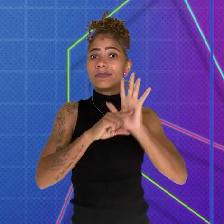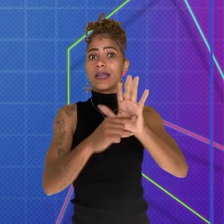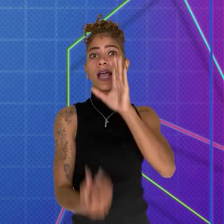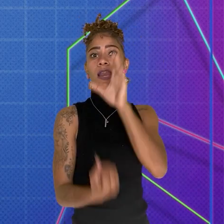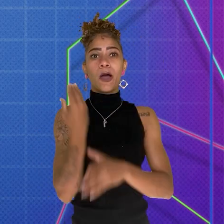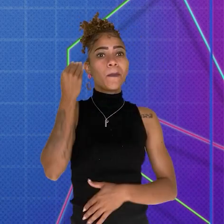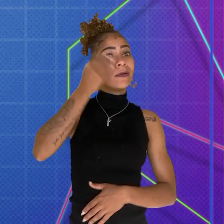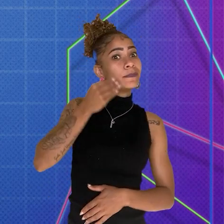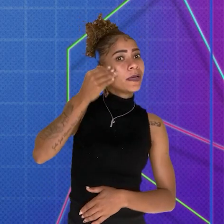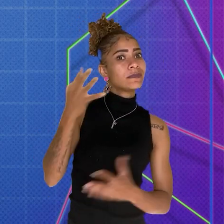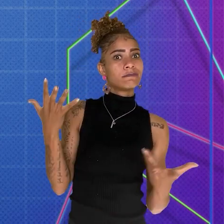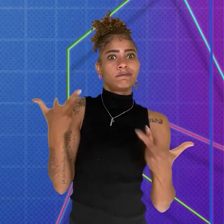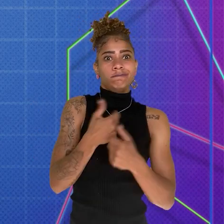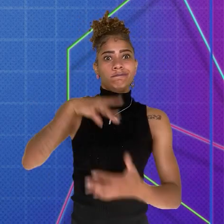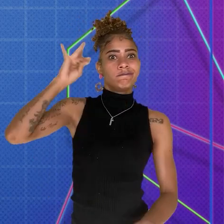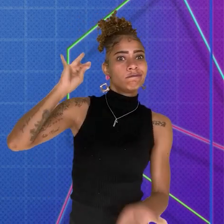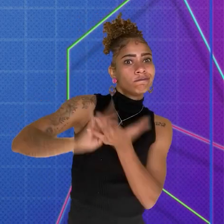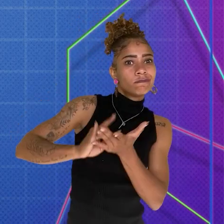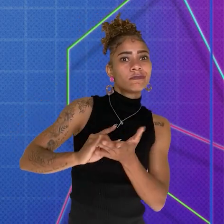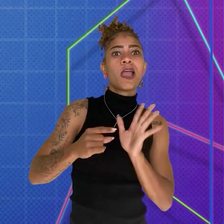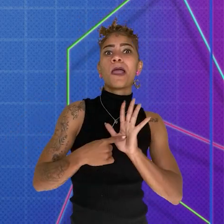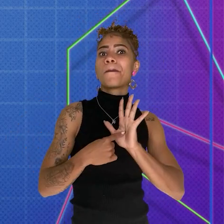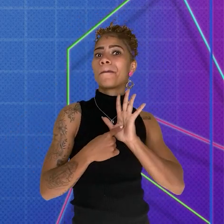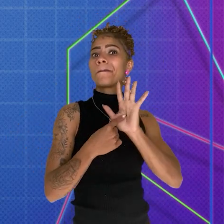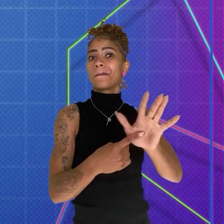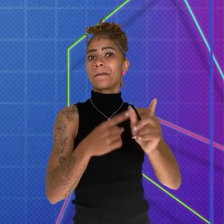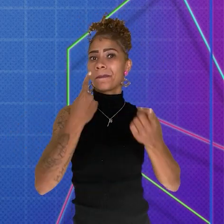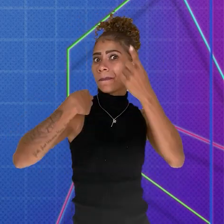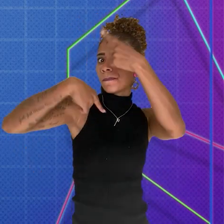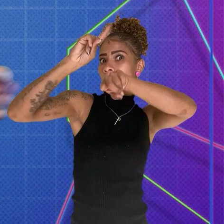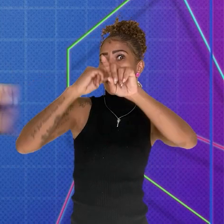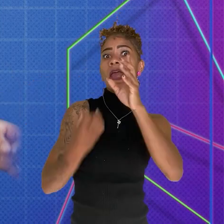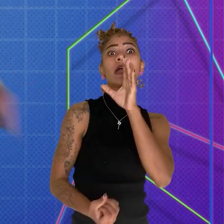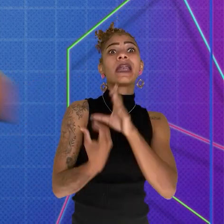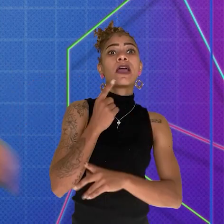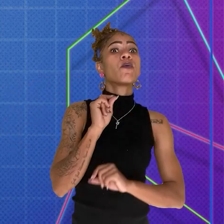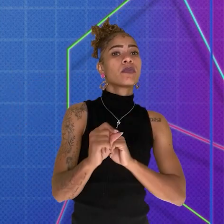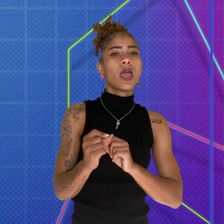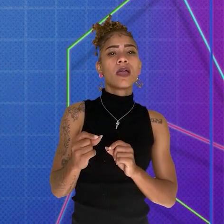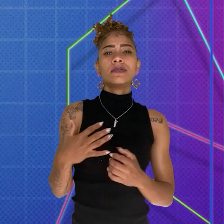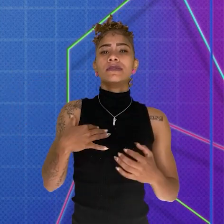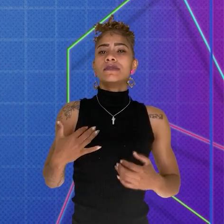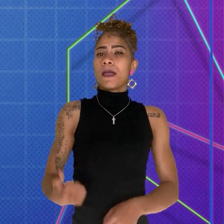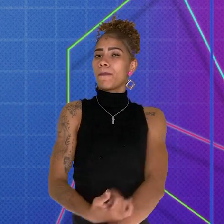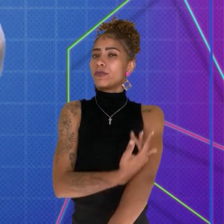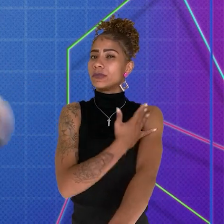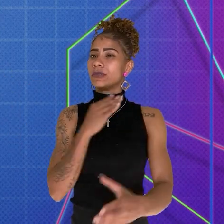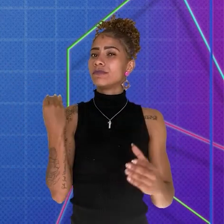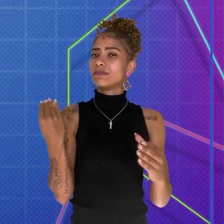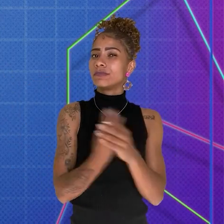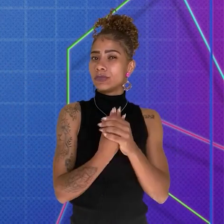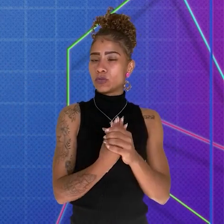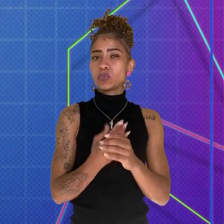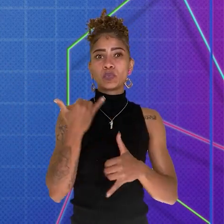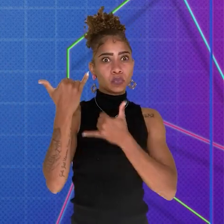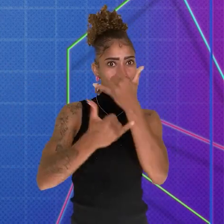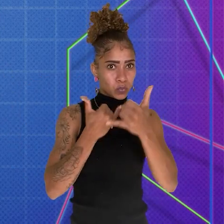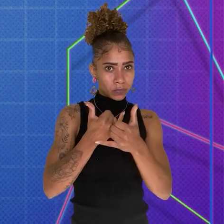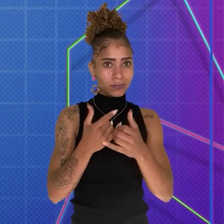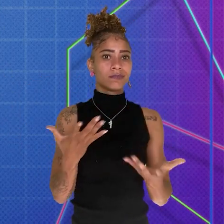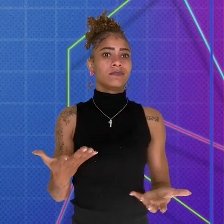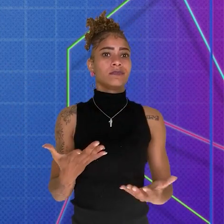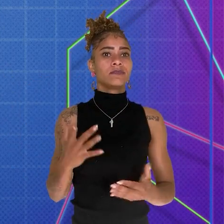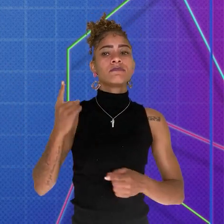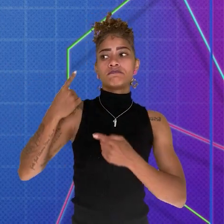criar uma experiência de jogo imersiva e realista, melhorar a jogabilidade e criar uma atmosfera emocionante dentro do jogo. Com